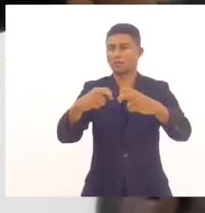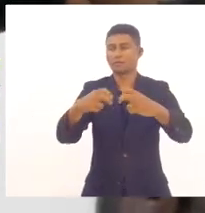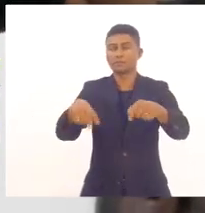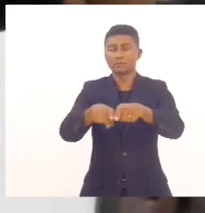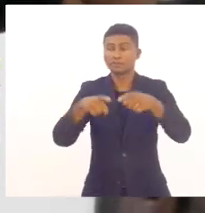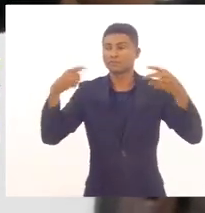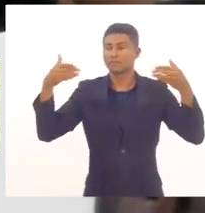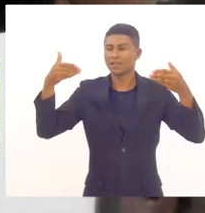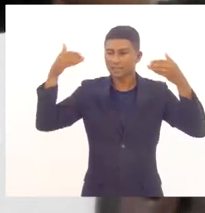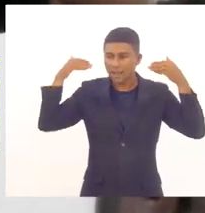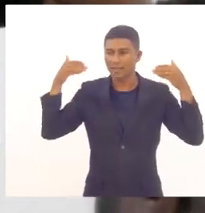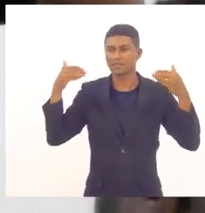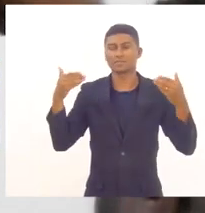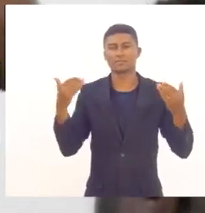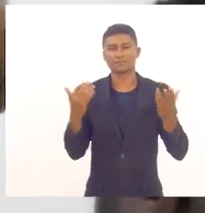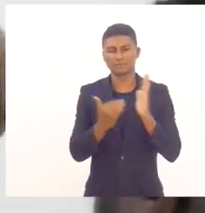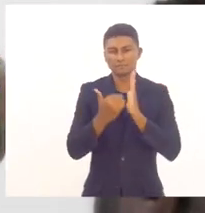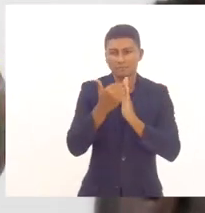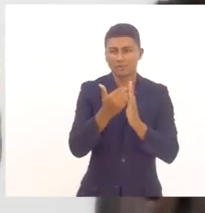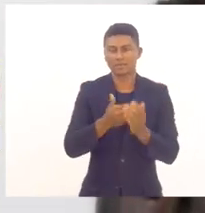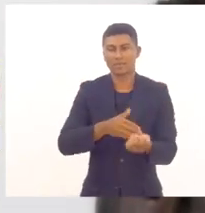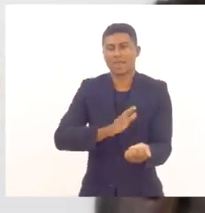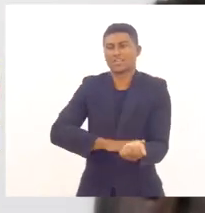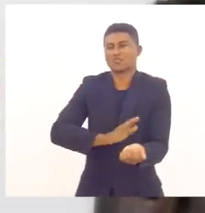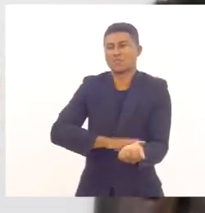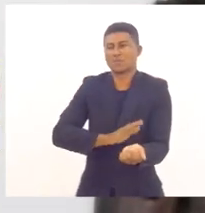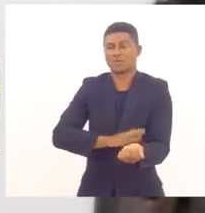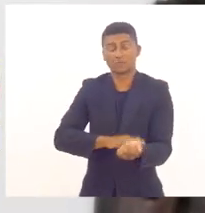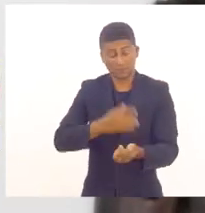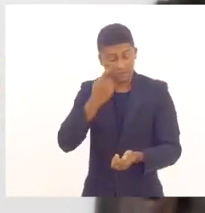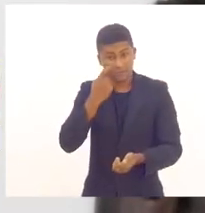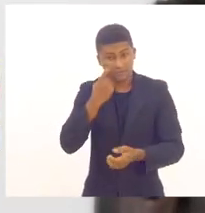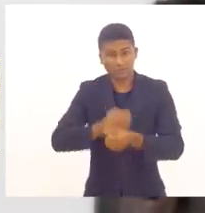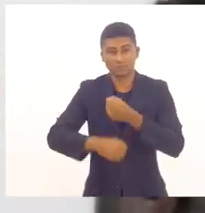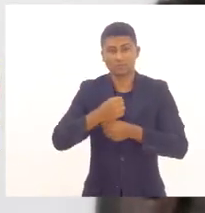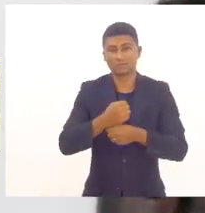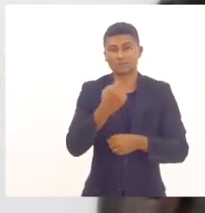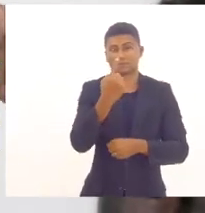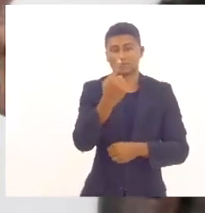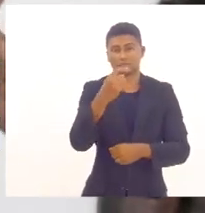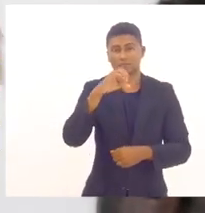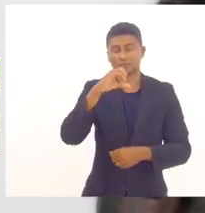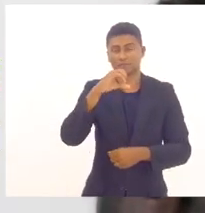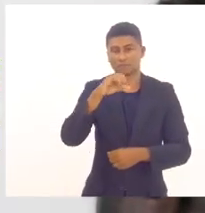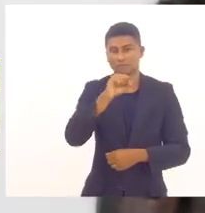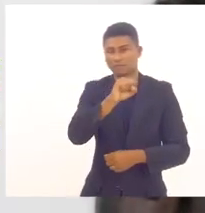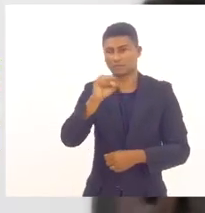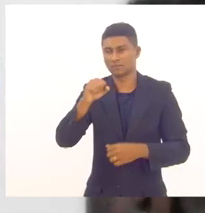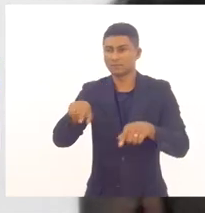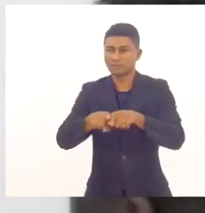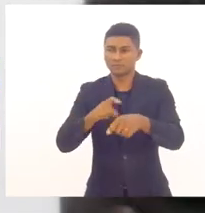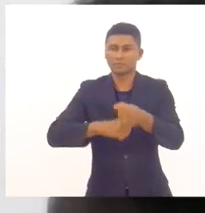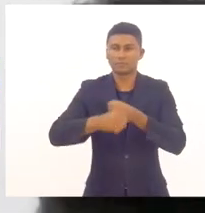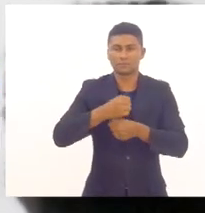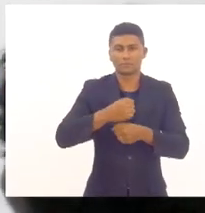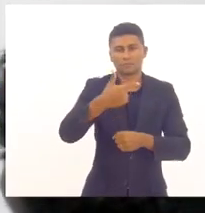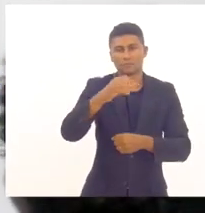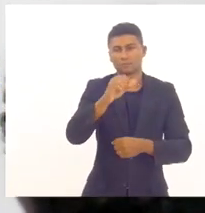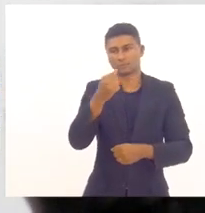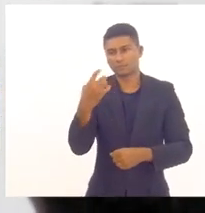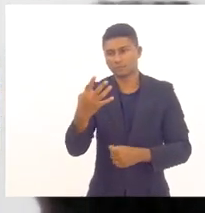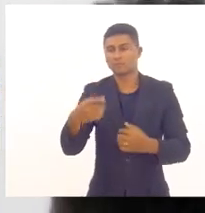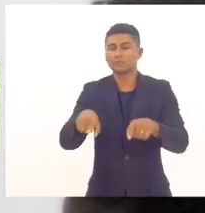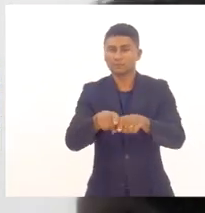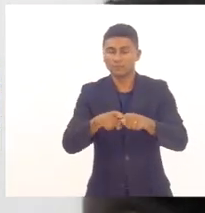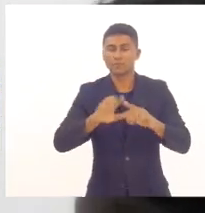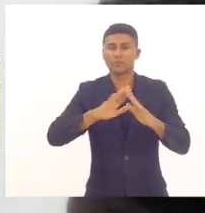atrás, coreografado. Assim você pode ver em 1998 e ver em 2014 também, na Império da Tijuca, onde se aparece